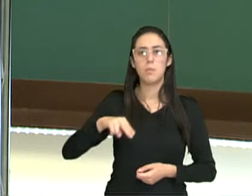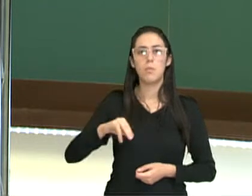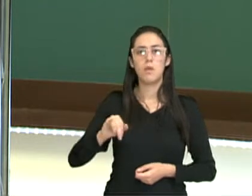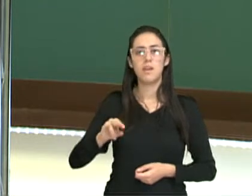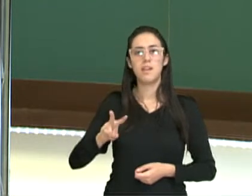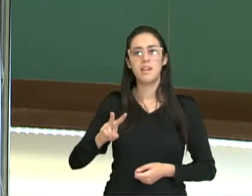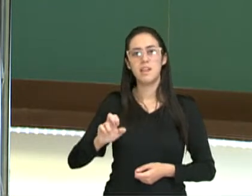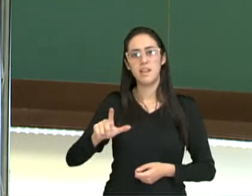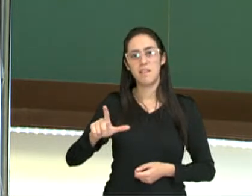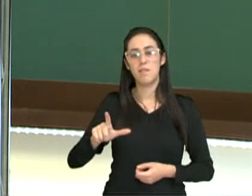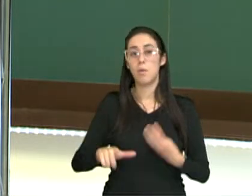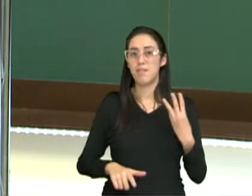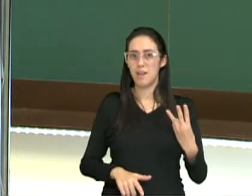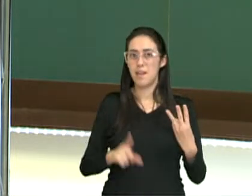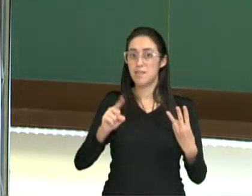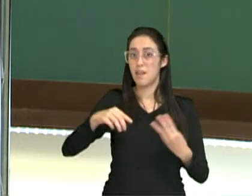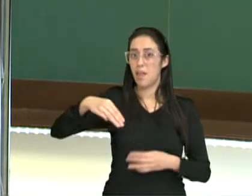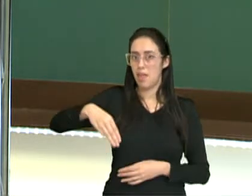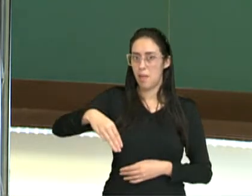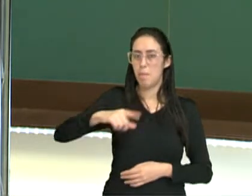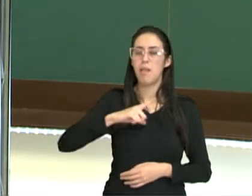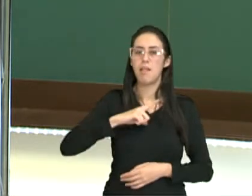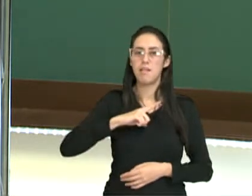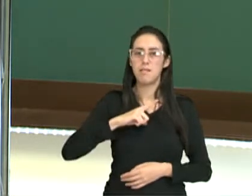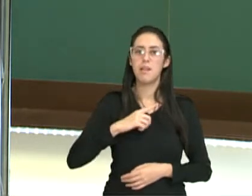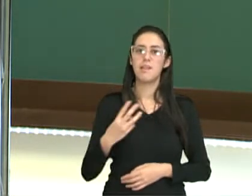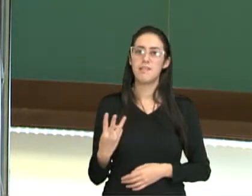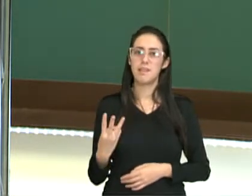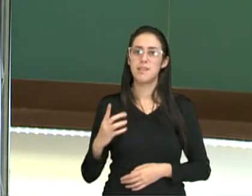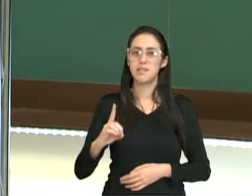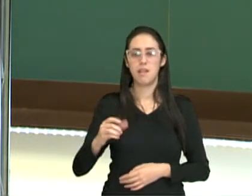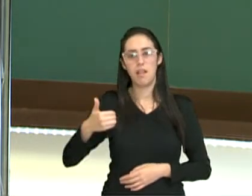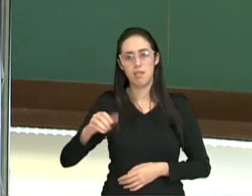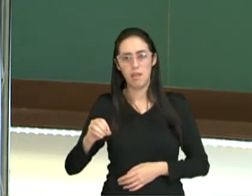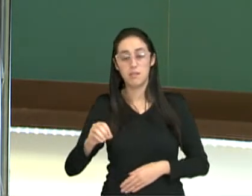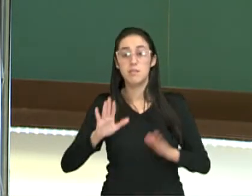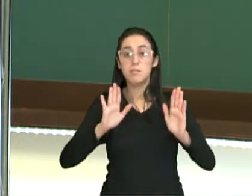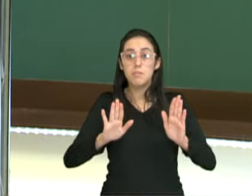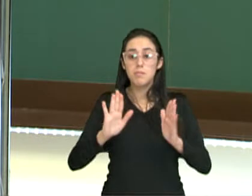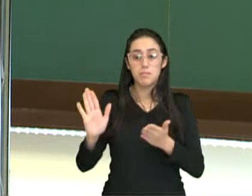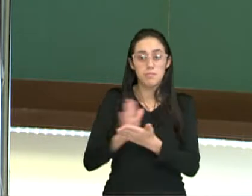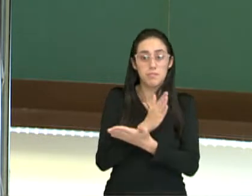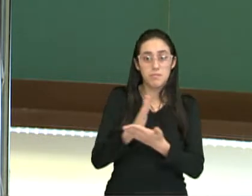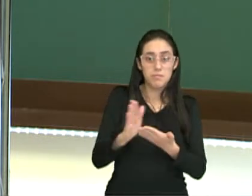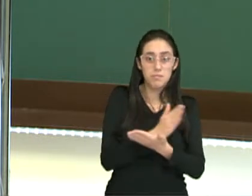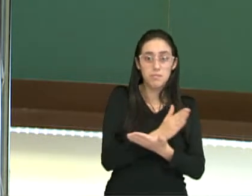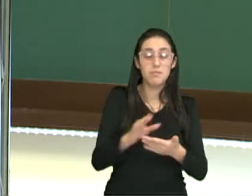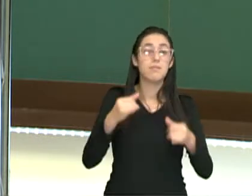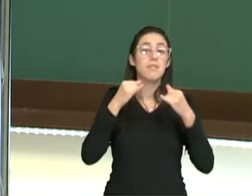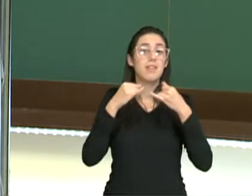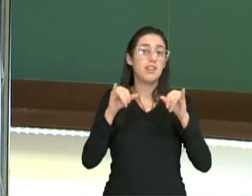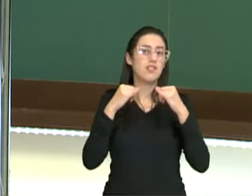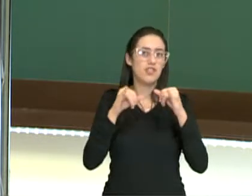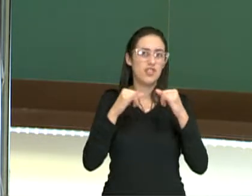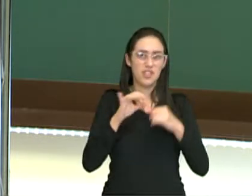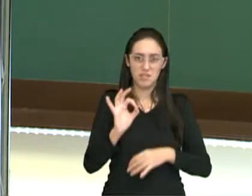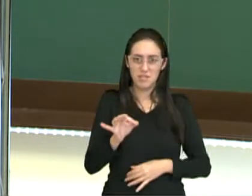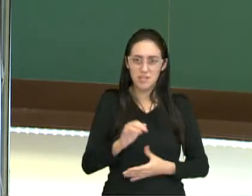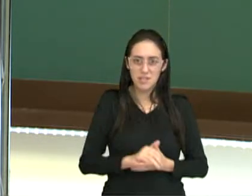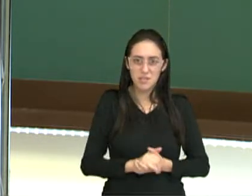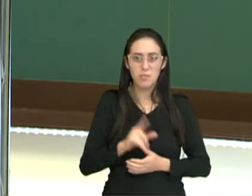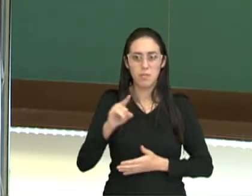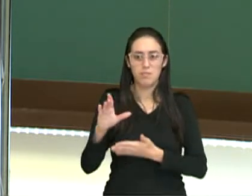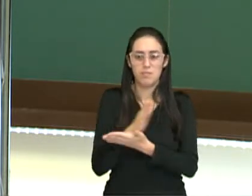o nível M, eu tenho o 3d10. Mas como a gente distribui pela energia, certo? Está